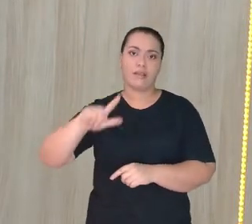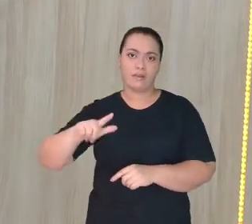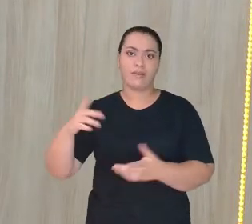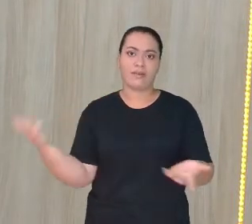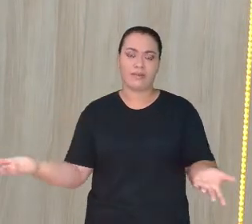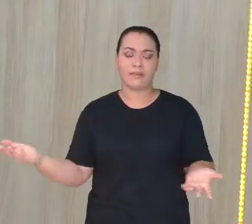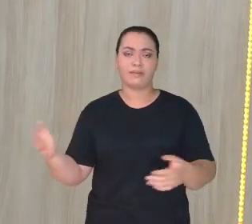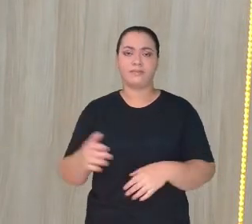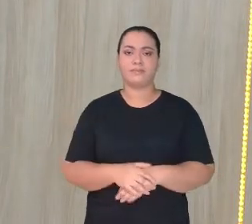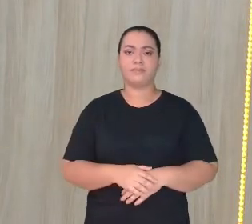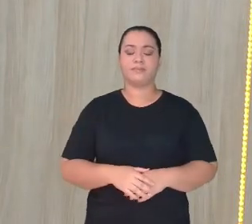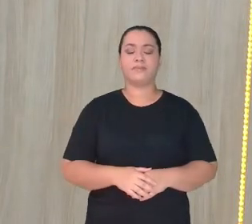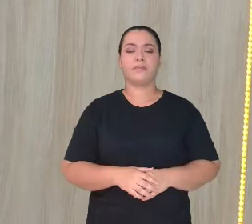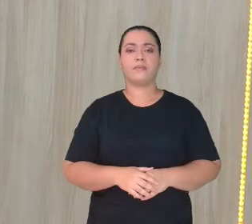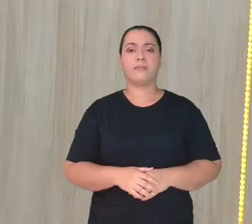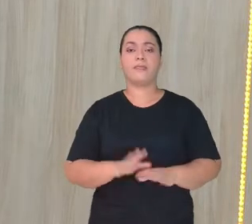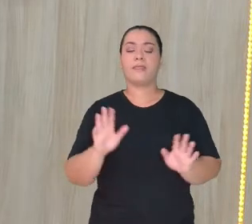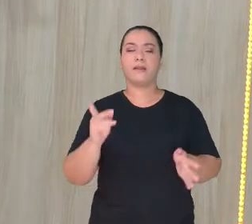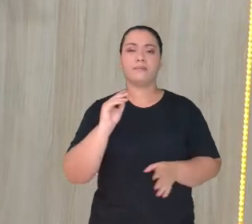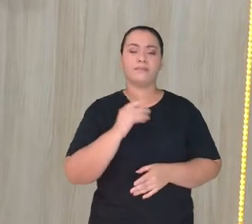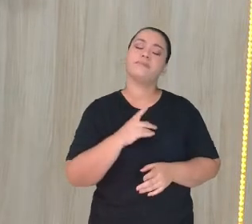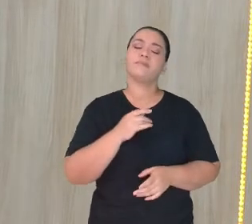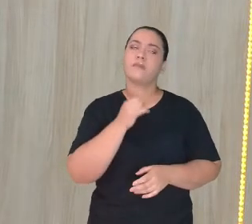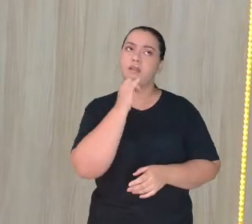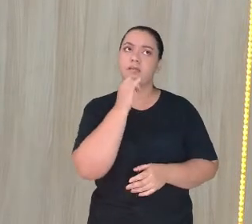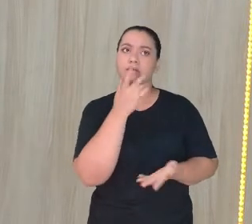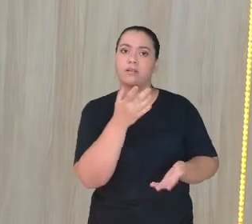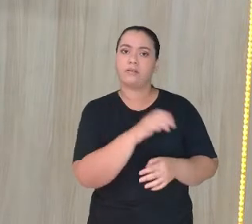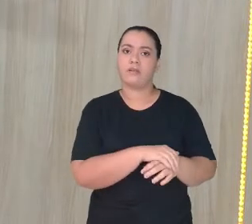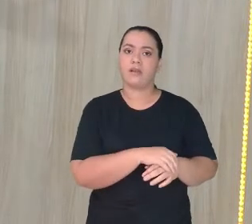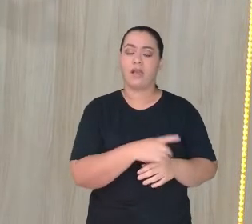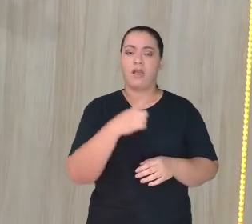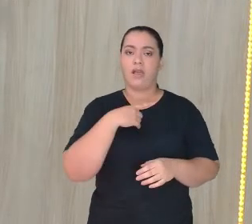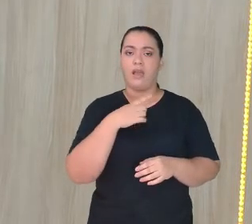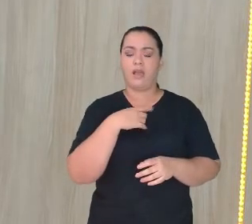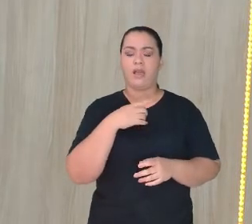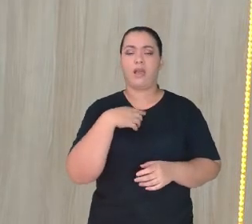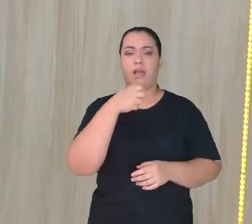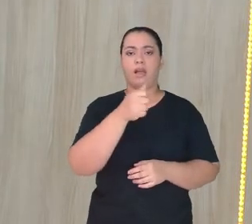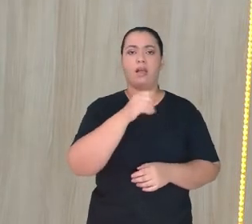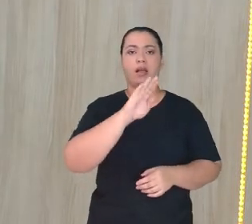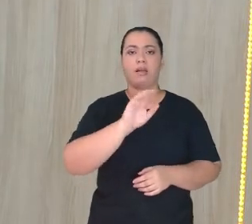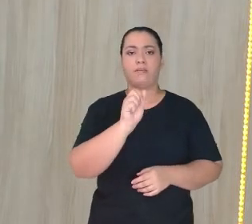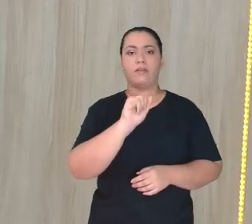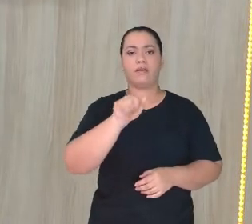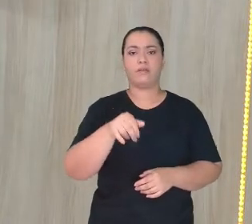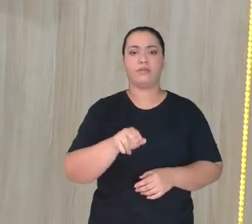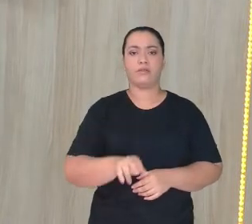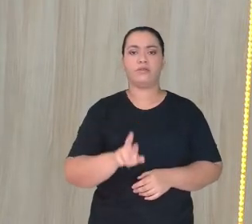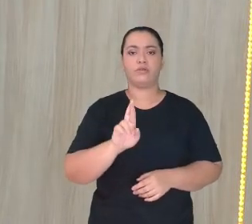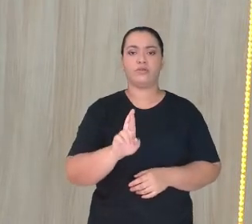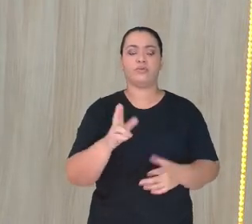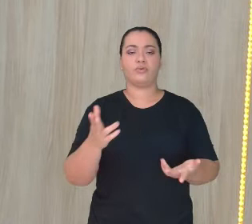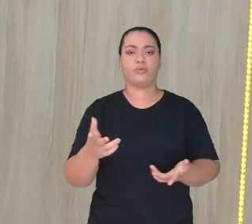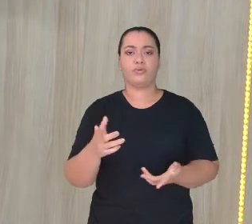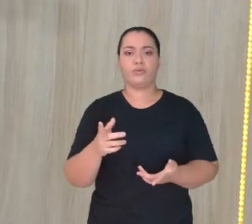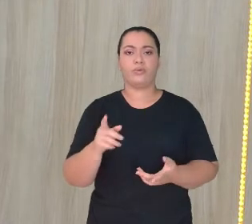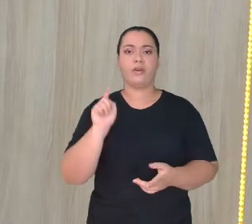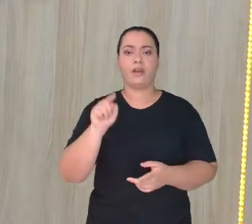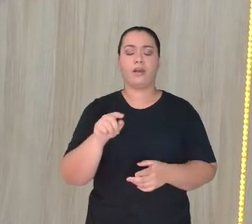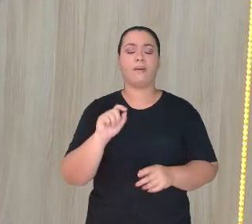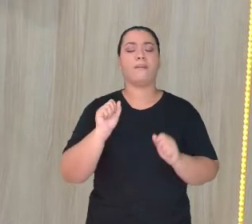exemplo, né, ou outro, mas, por exemplo, abajur. A gente tem outros nomes para isso. A gente pode usar, sei lá, lamparina, mas a gente usa